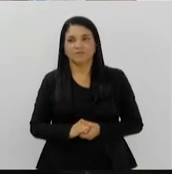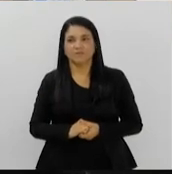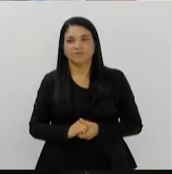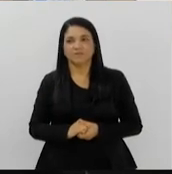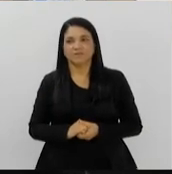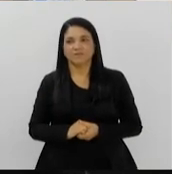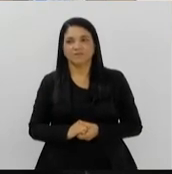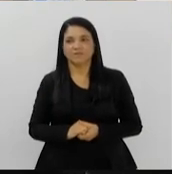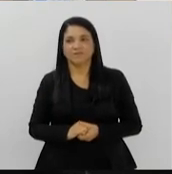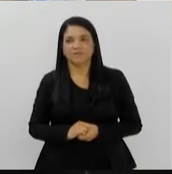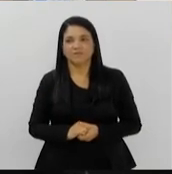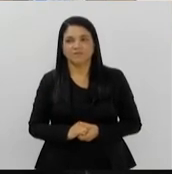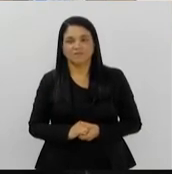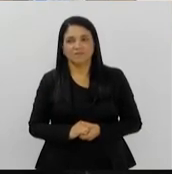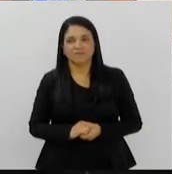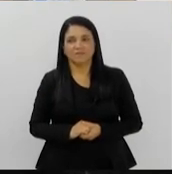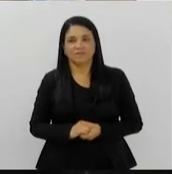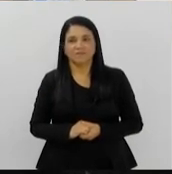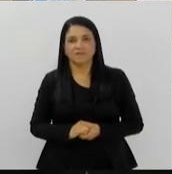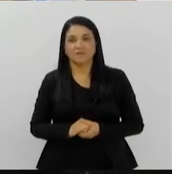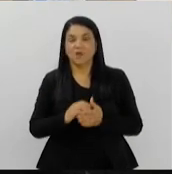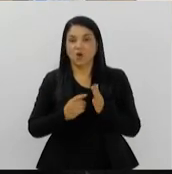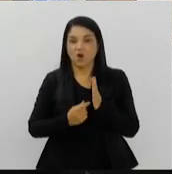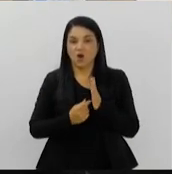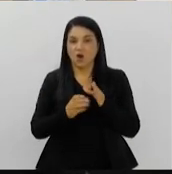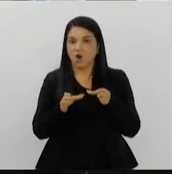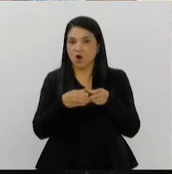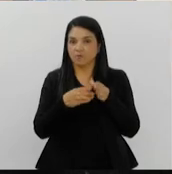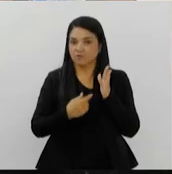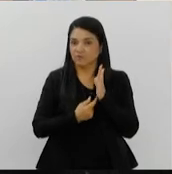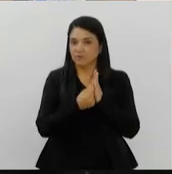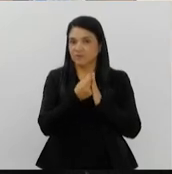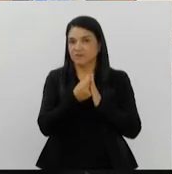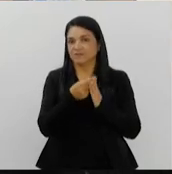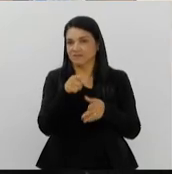Deputado Carlos Macedo, pela Comissão de Finanças.